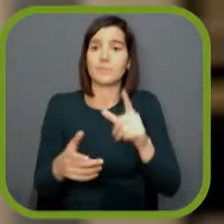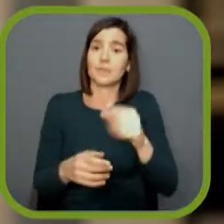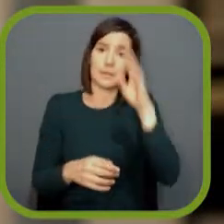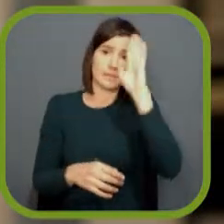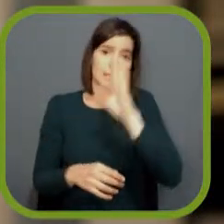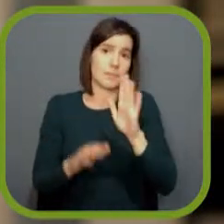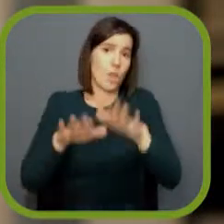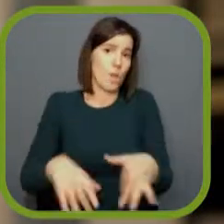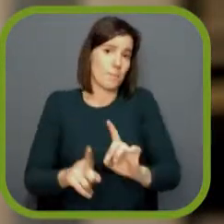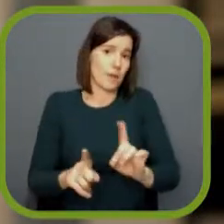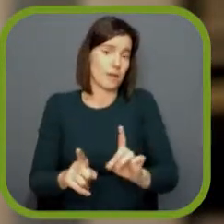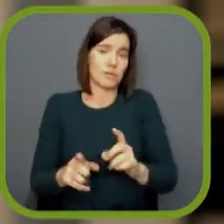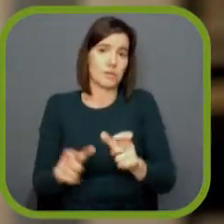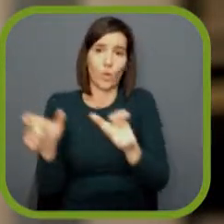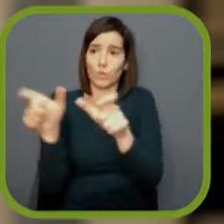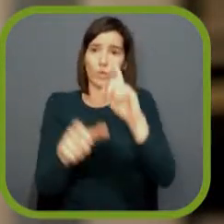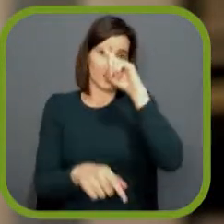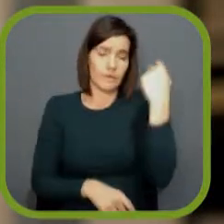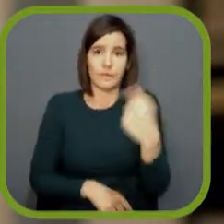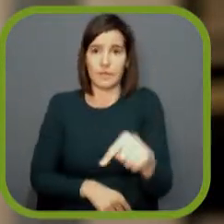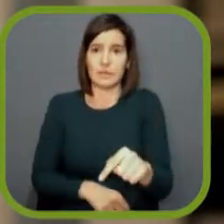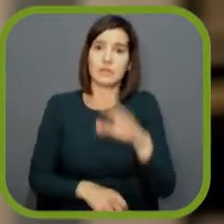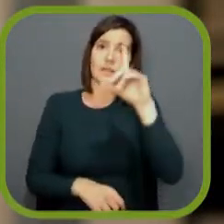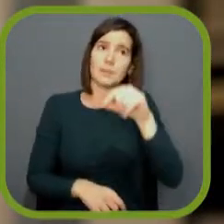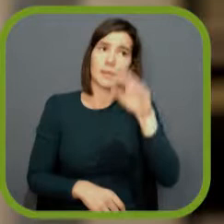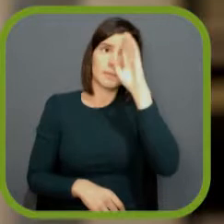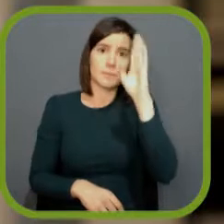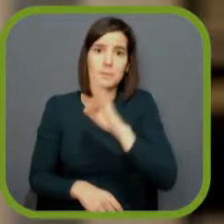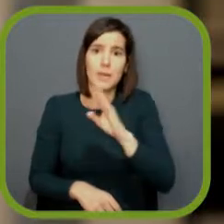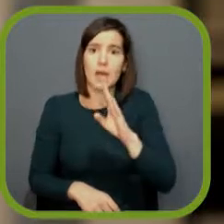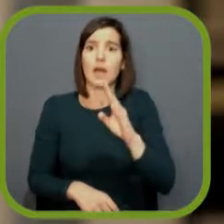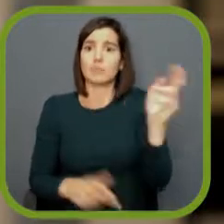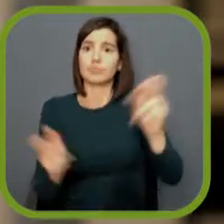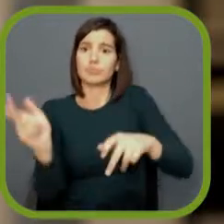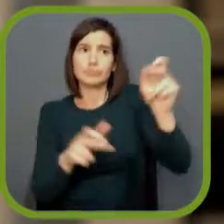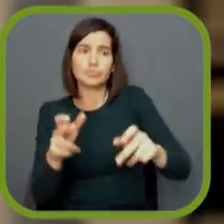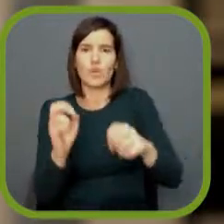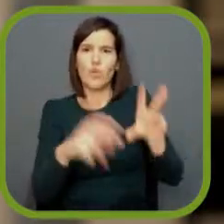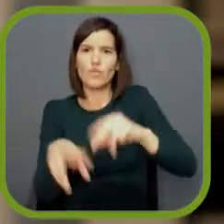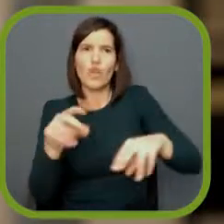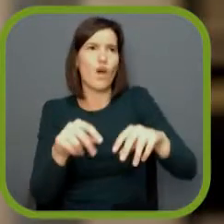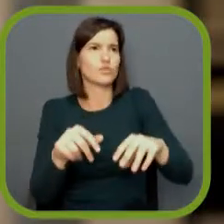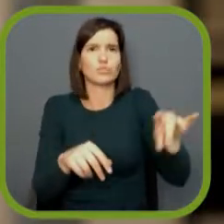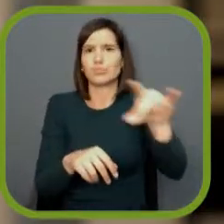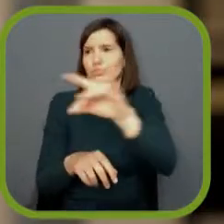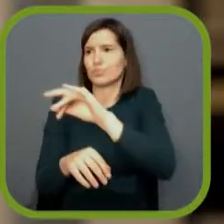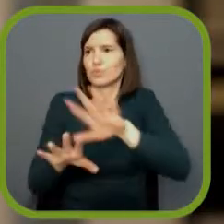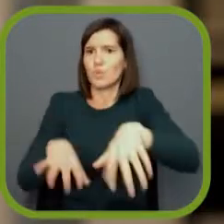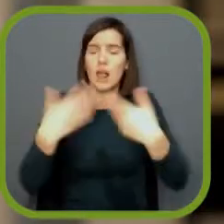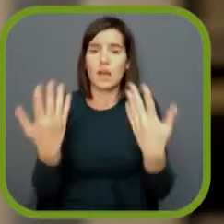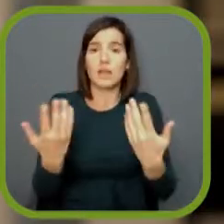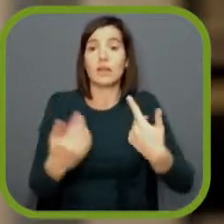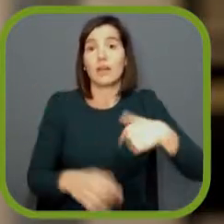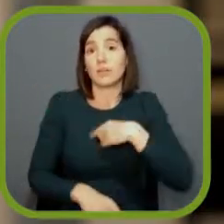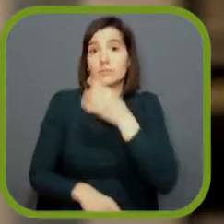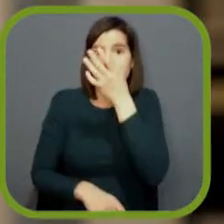que isso não vai parar e que é dificilmente controlado, sabendo à partida que há novos atores de descentralização e desterritorialização. Naturalmente,